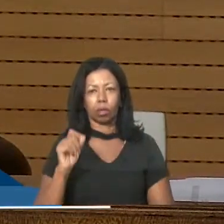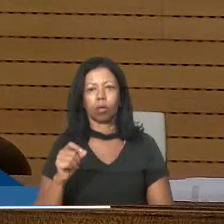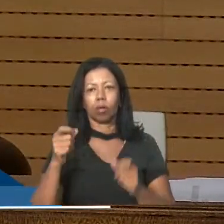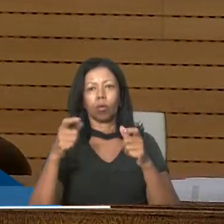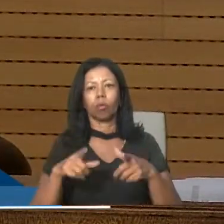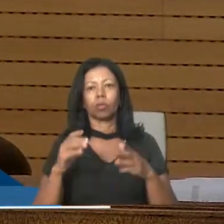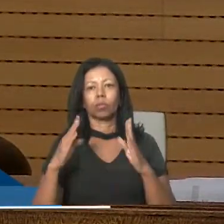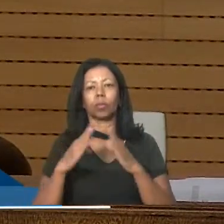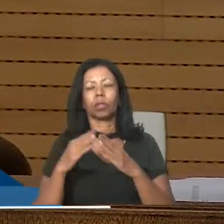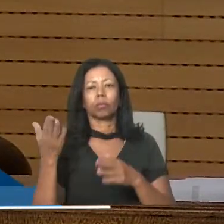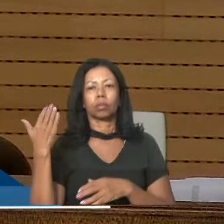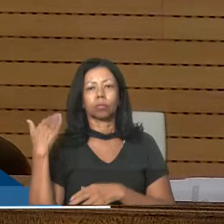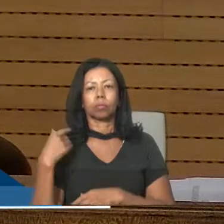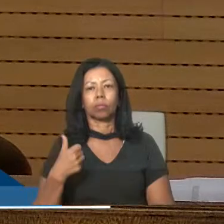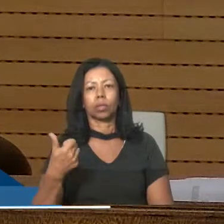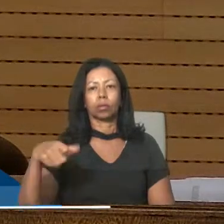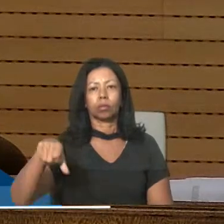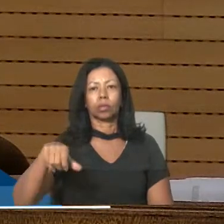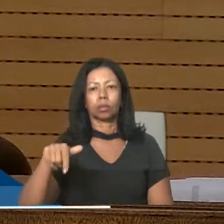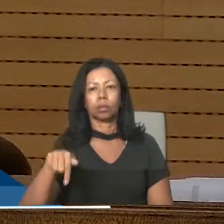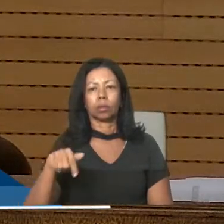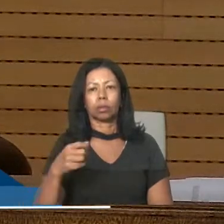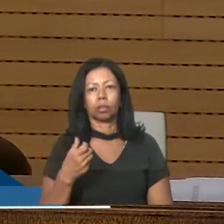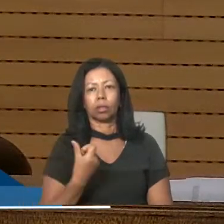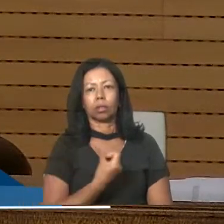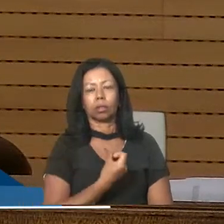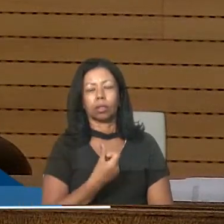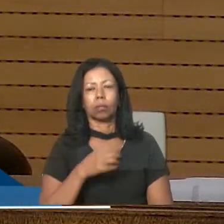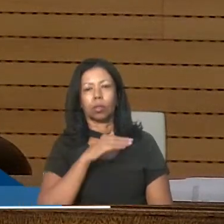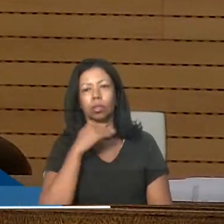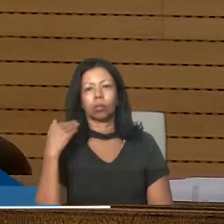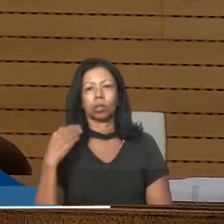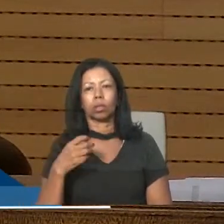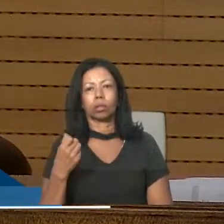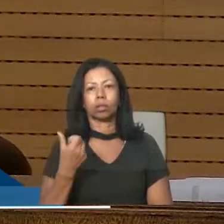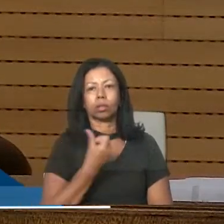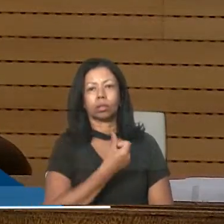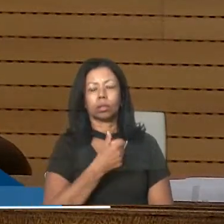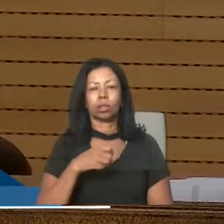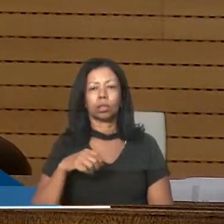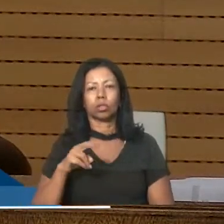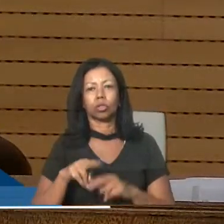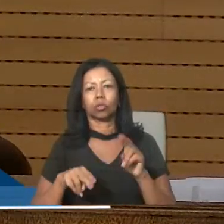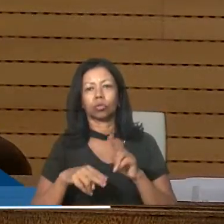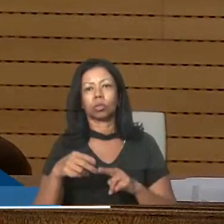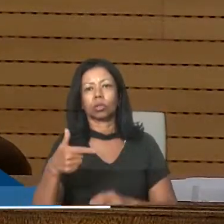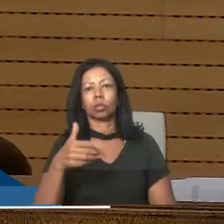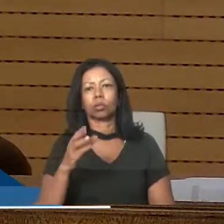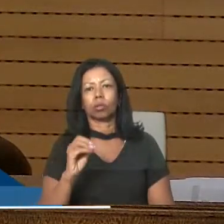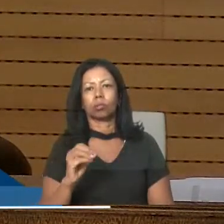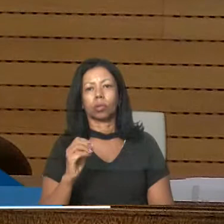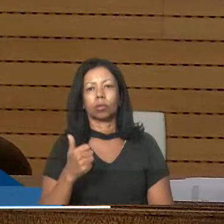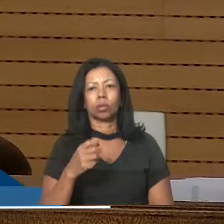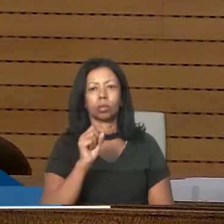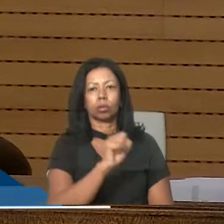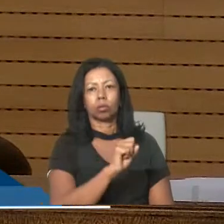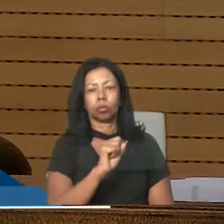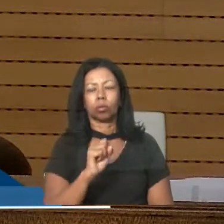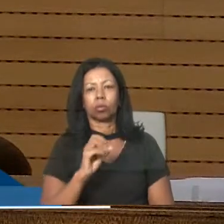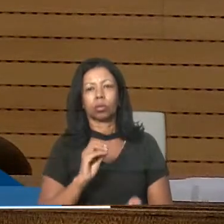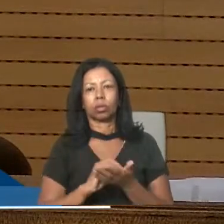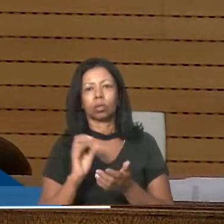onde morava desde 1976, tendo falecido em 16 de junho de 2018, sem que houvesse ocorrido